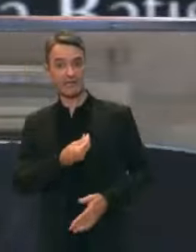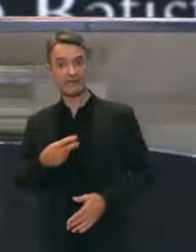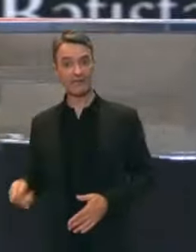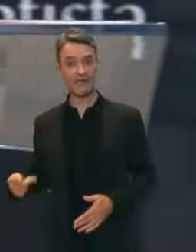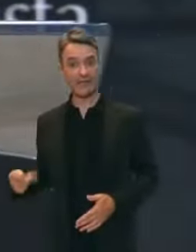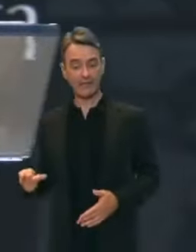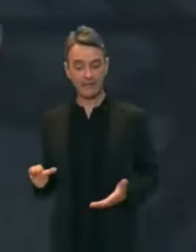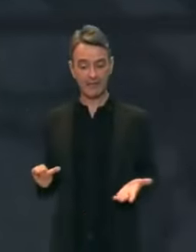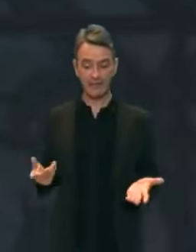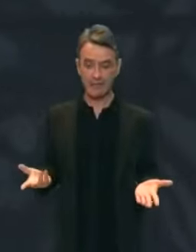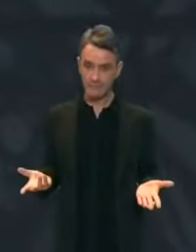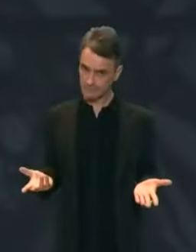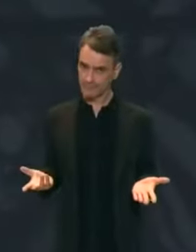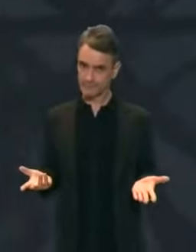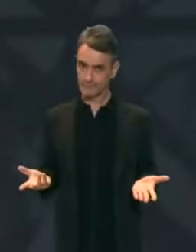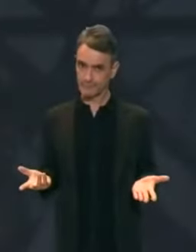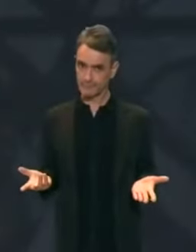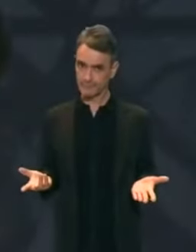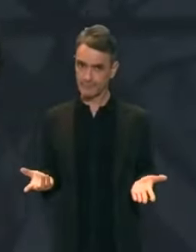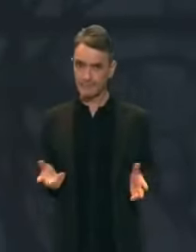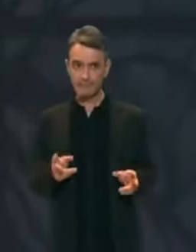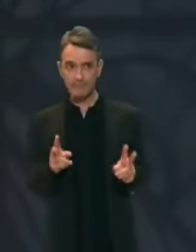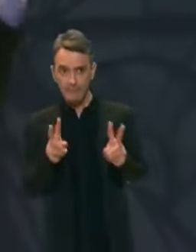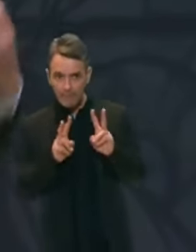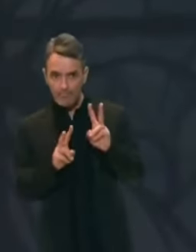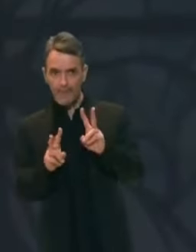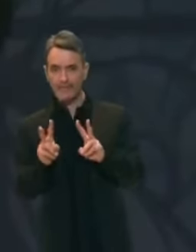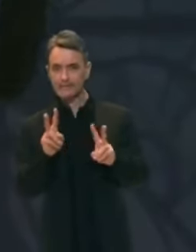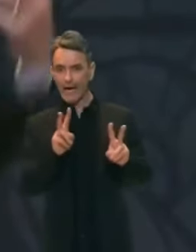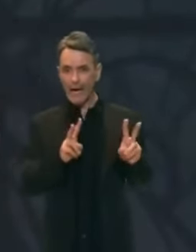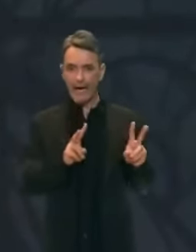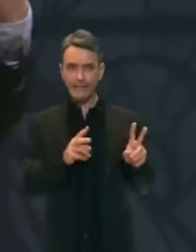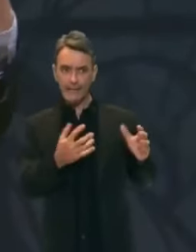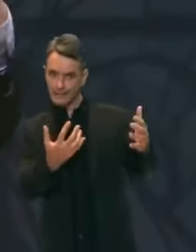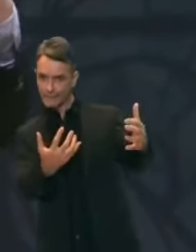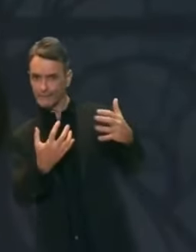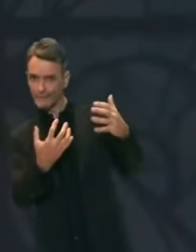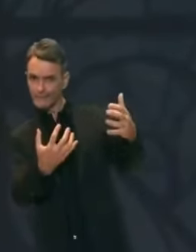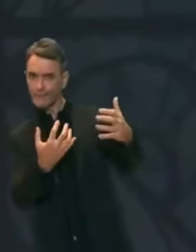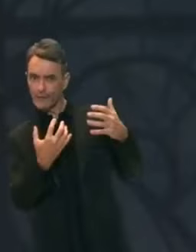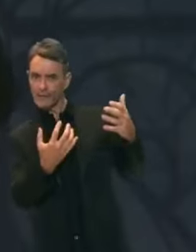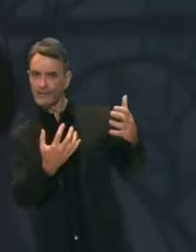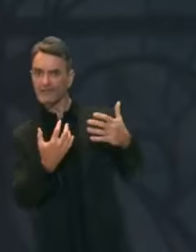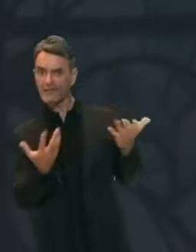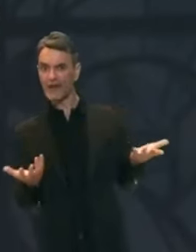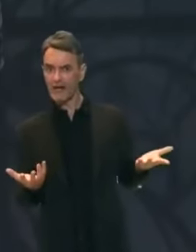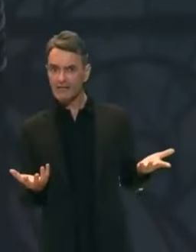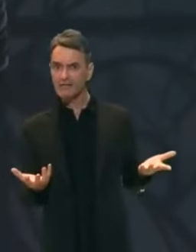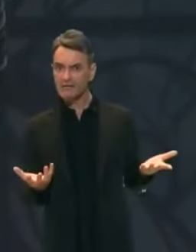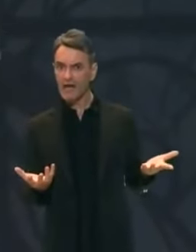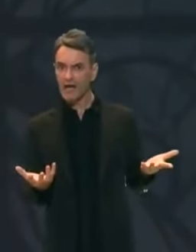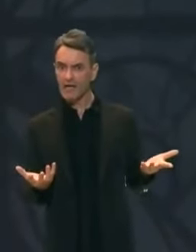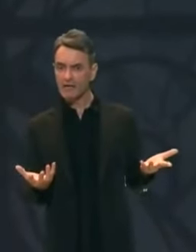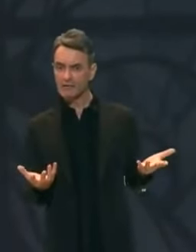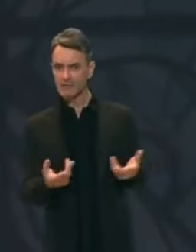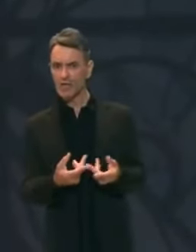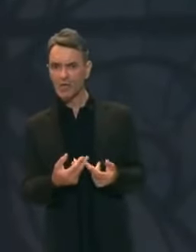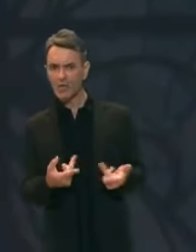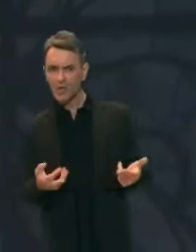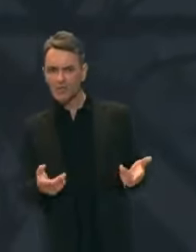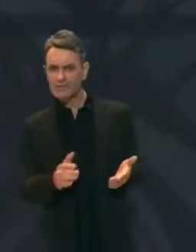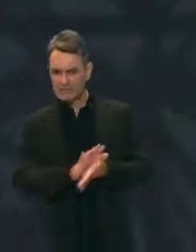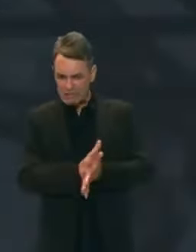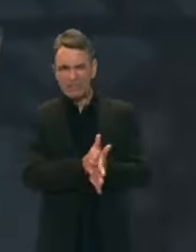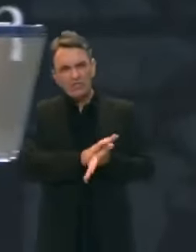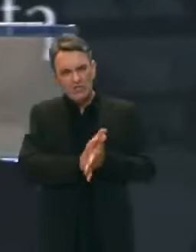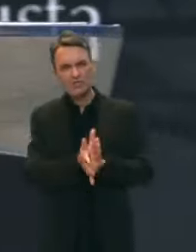de repente ela está vendo, assistindo e sendo influenciada de uma forma destrutiva, e a sua